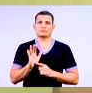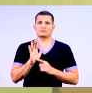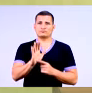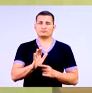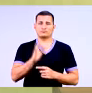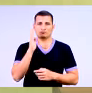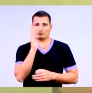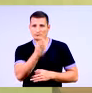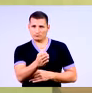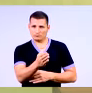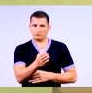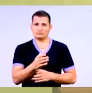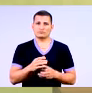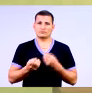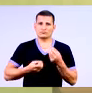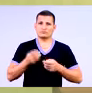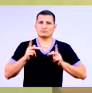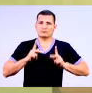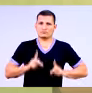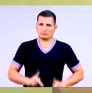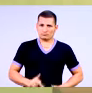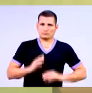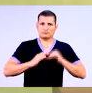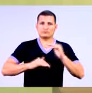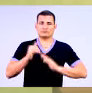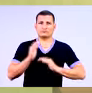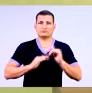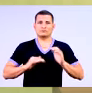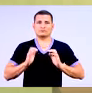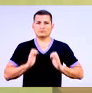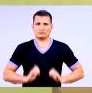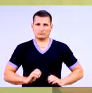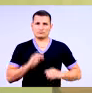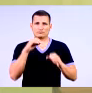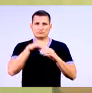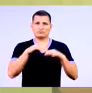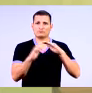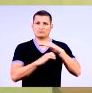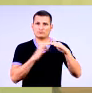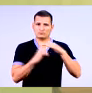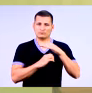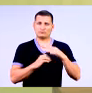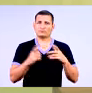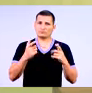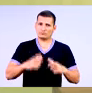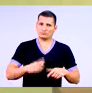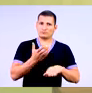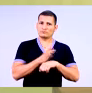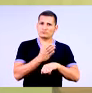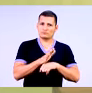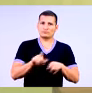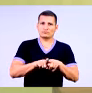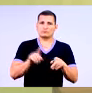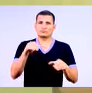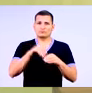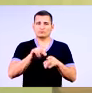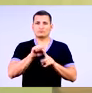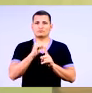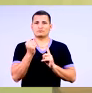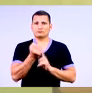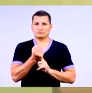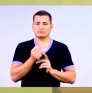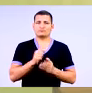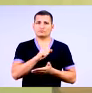direciona, na verdade, a postura do profissional ético na empresa, onde ele vai exercer e dentro da sociedade.